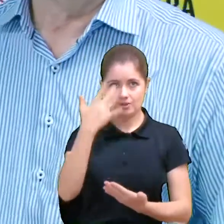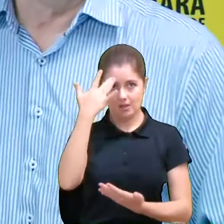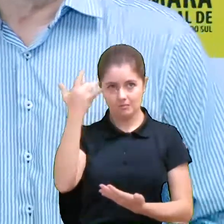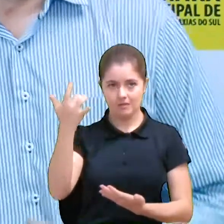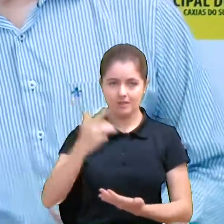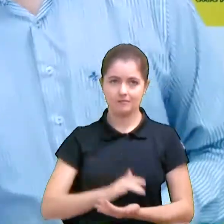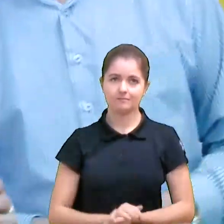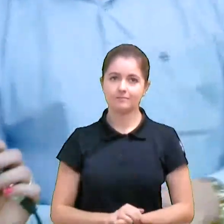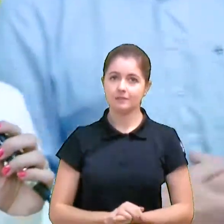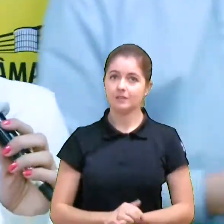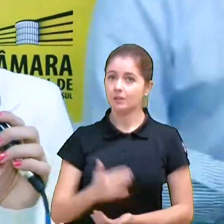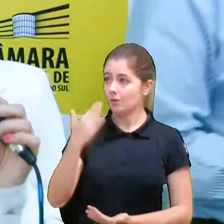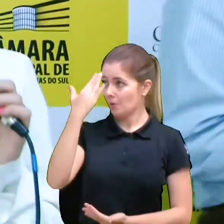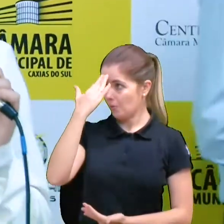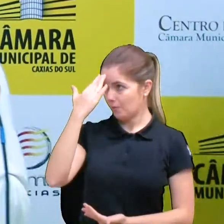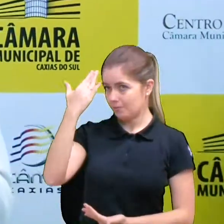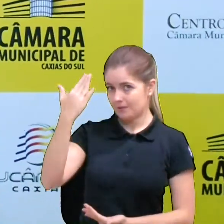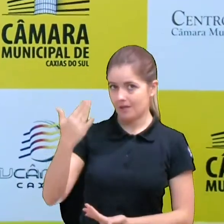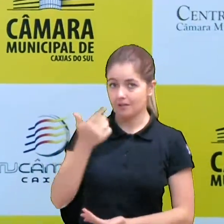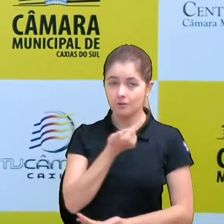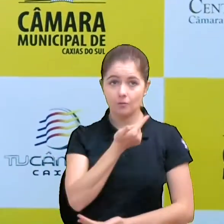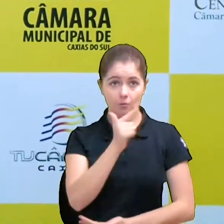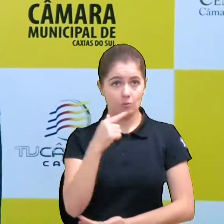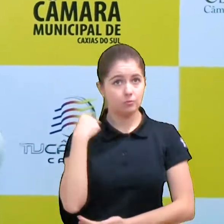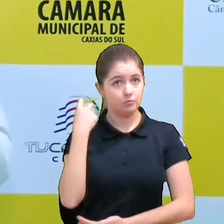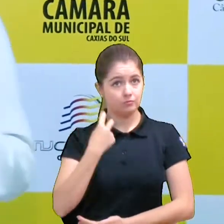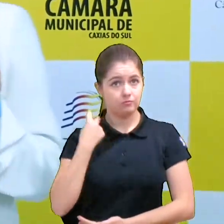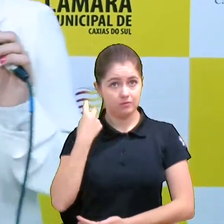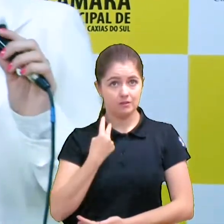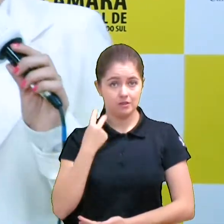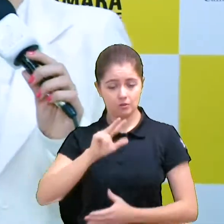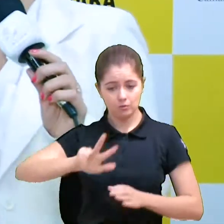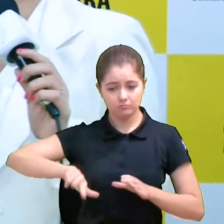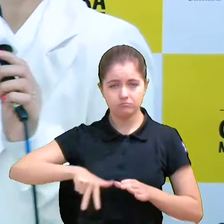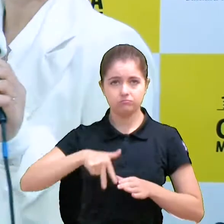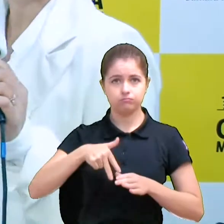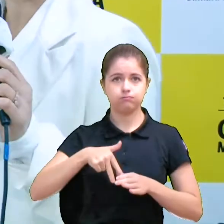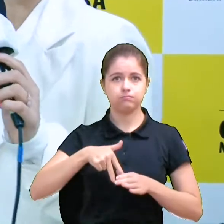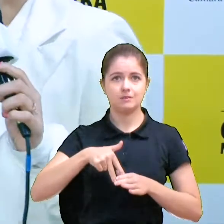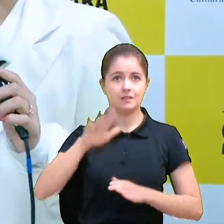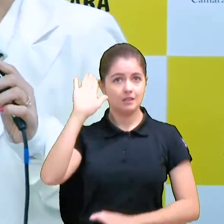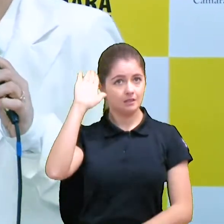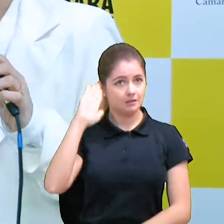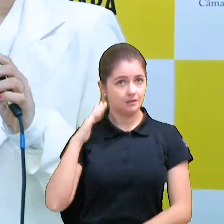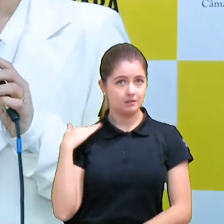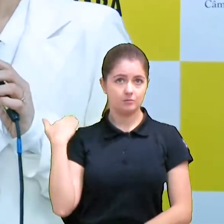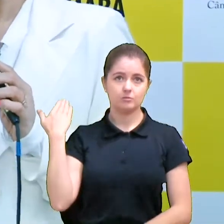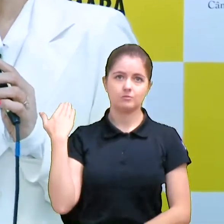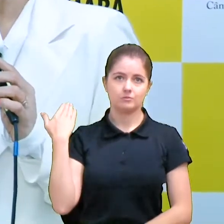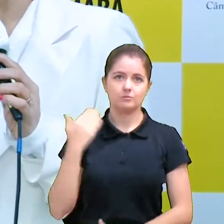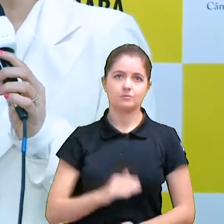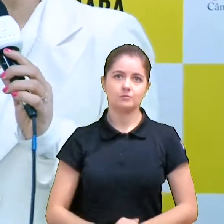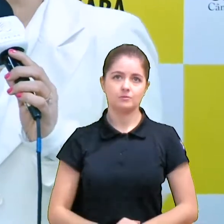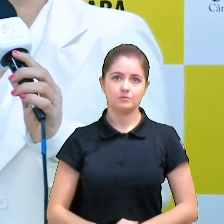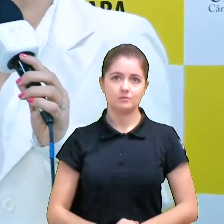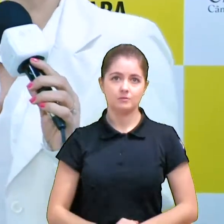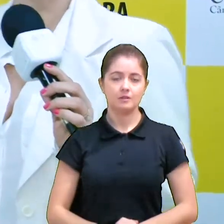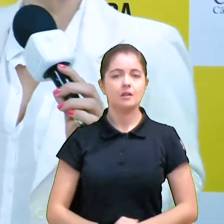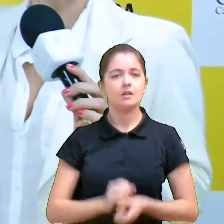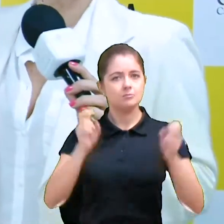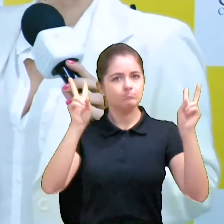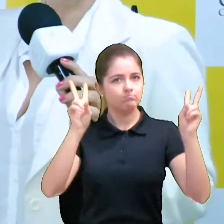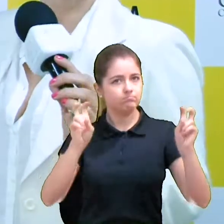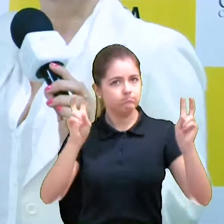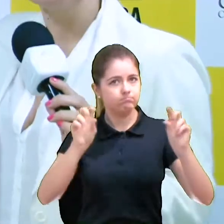viu? Outra vereadora que ocupou o espaço foi a vereadora Ana Corso, que ela tratou de um